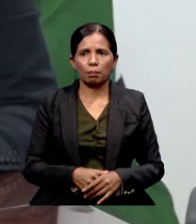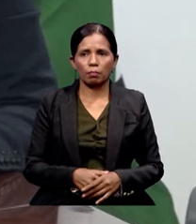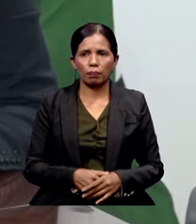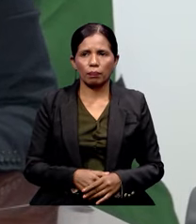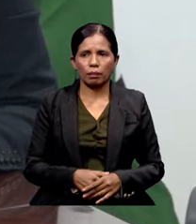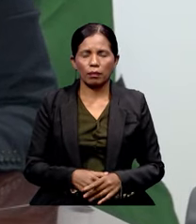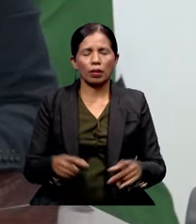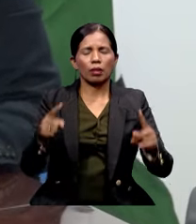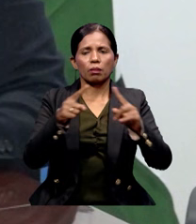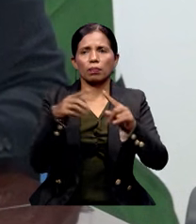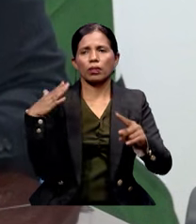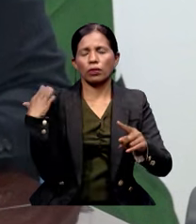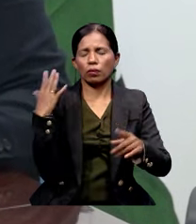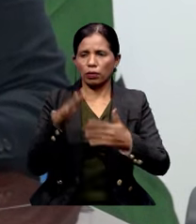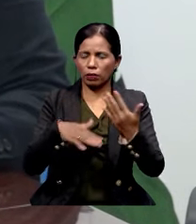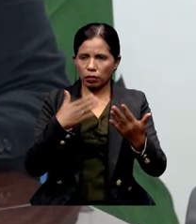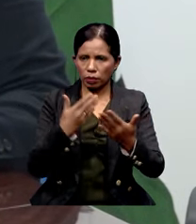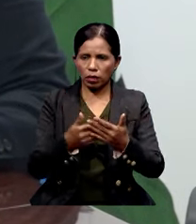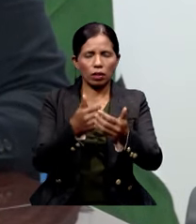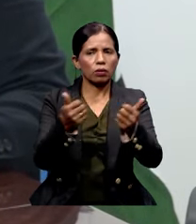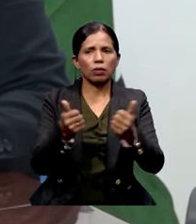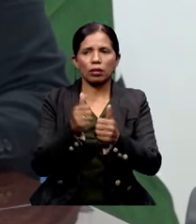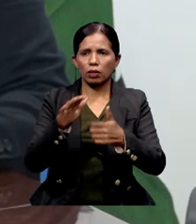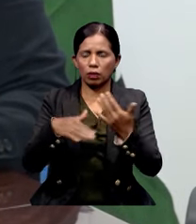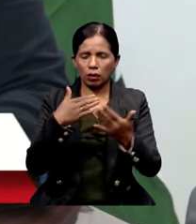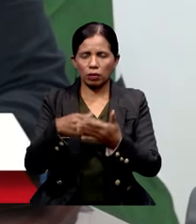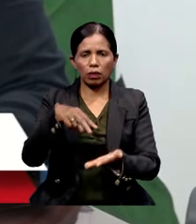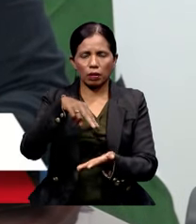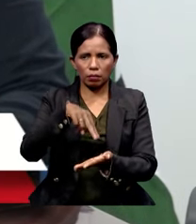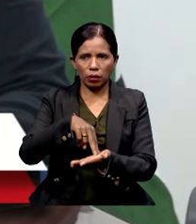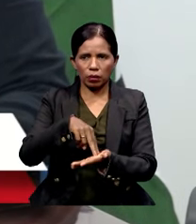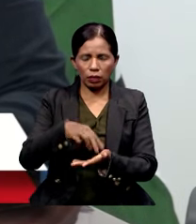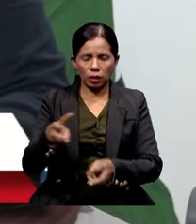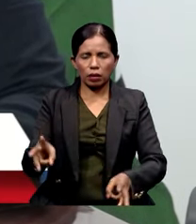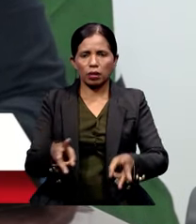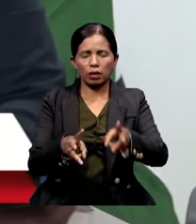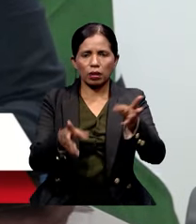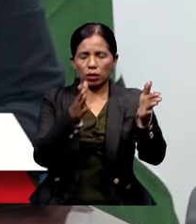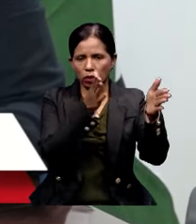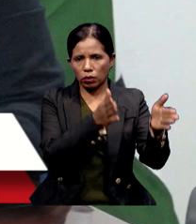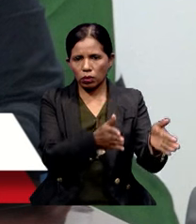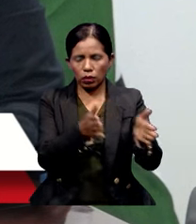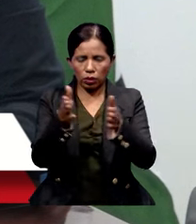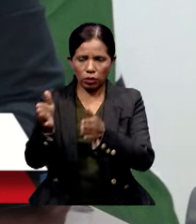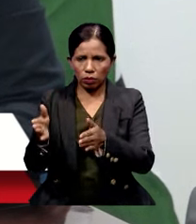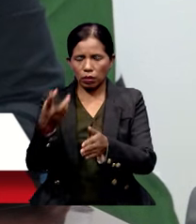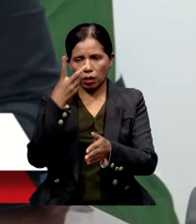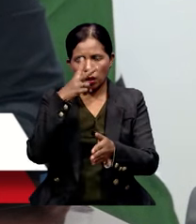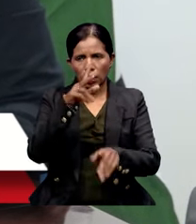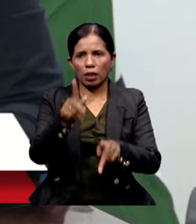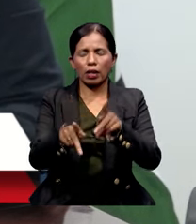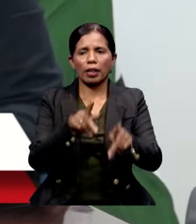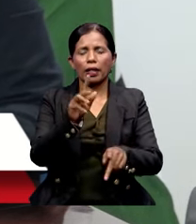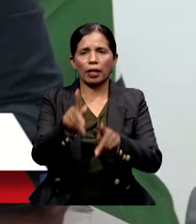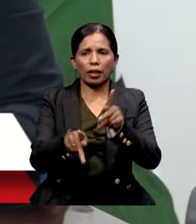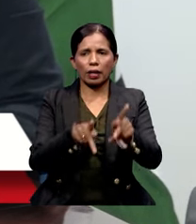fuinsa sira, autoridade lokal sira, atu hamriki he estrada sursori, hori akompaina marsa nebe